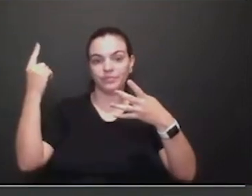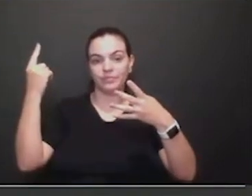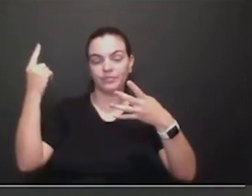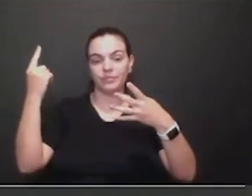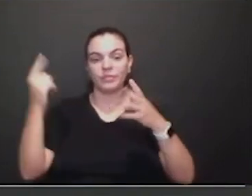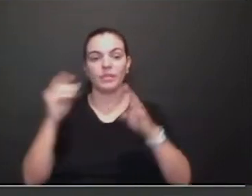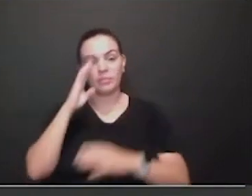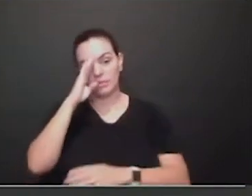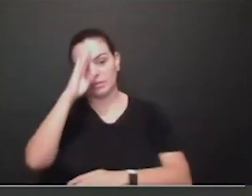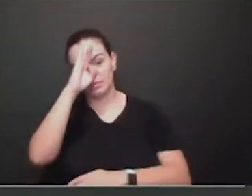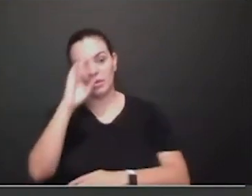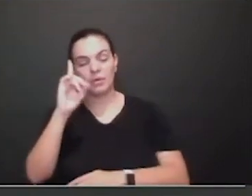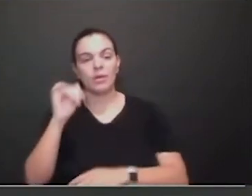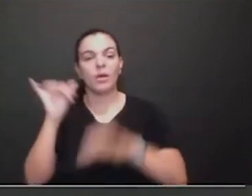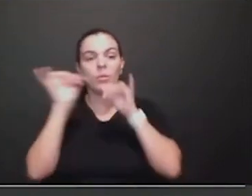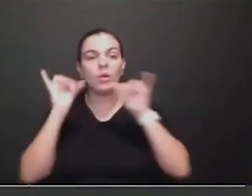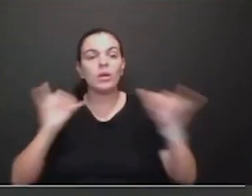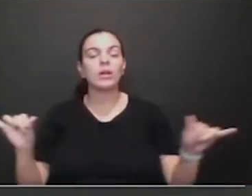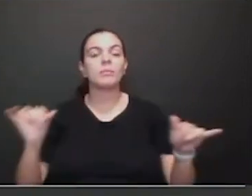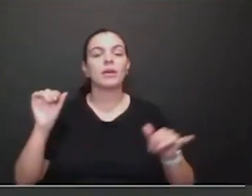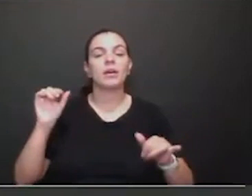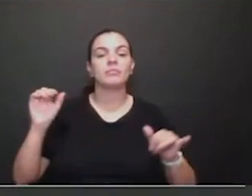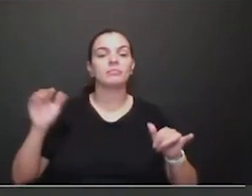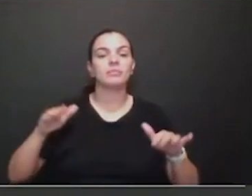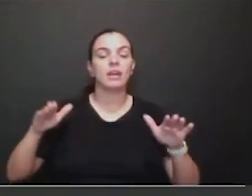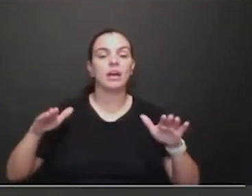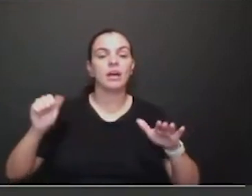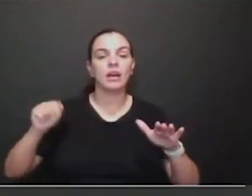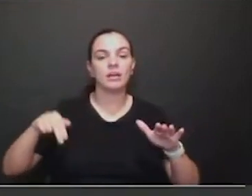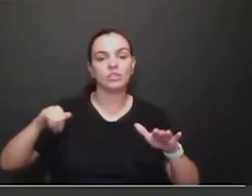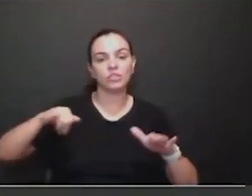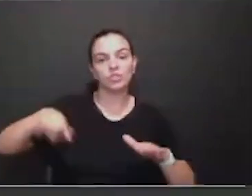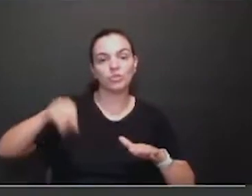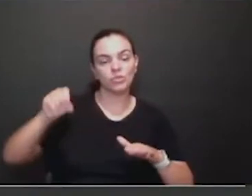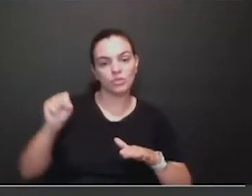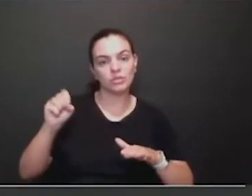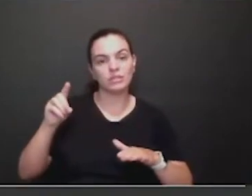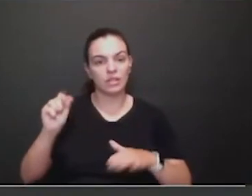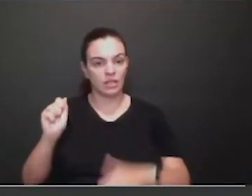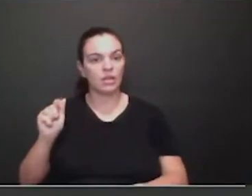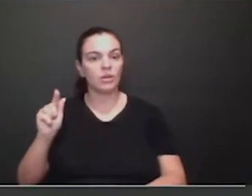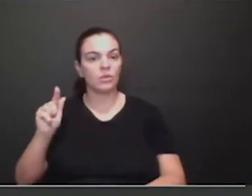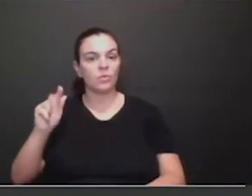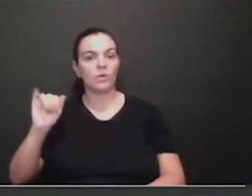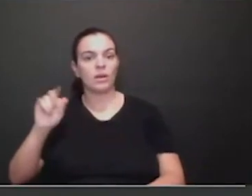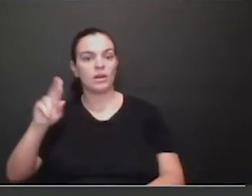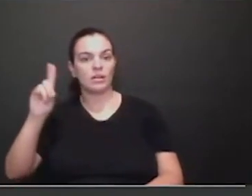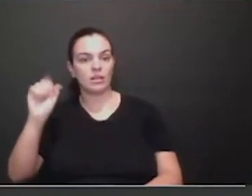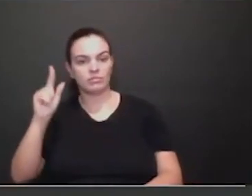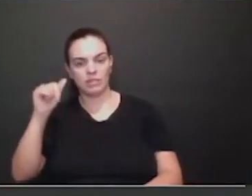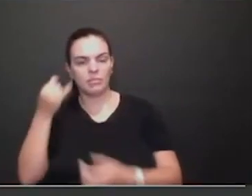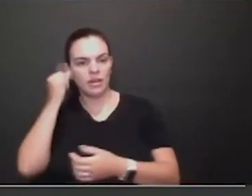da Guarda, que trata do trabalho infantil, né, de fazer o combate ao trabalho infantil. Vamos à sequência. Ainda no que